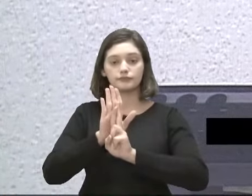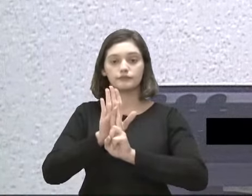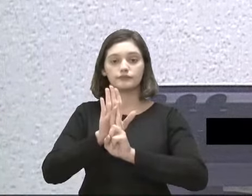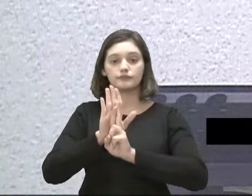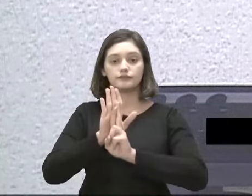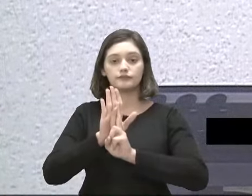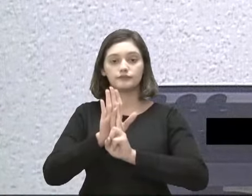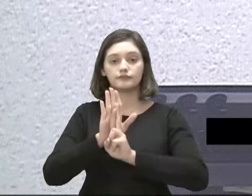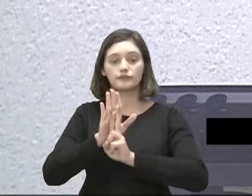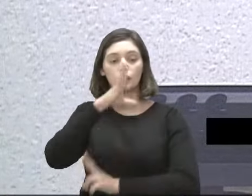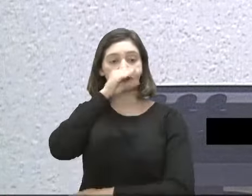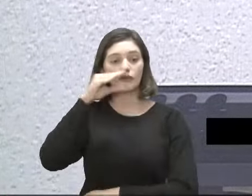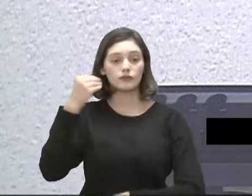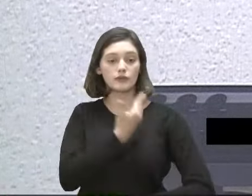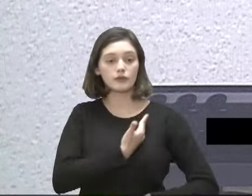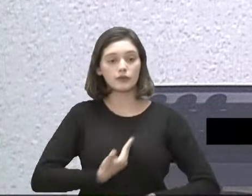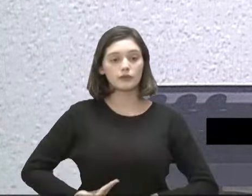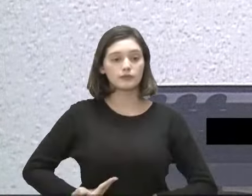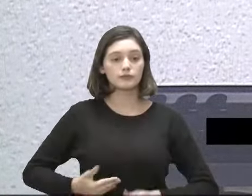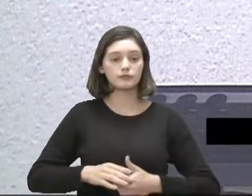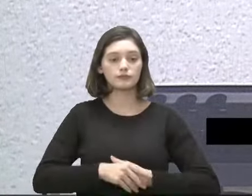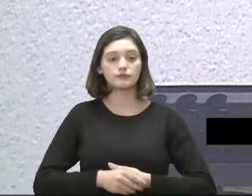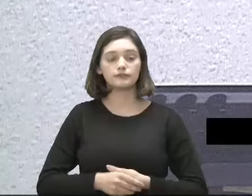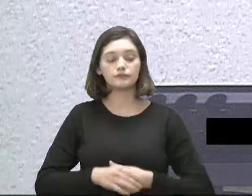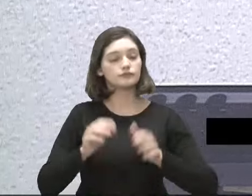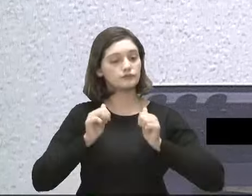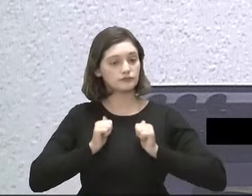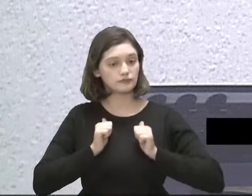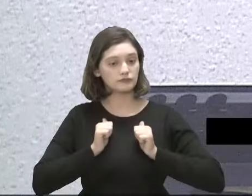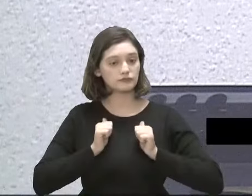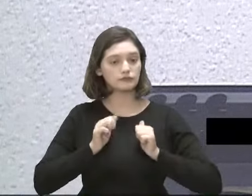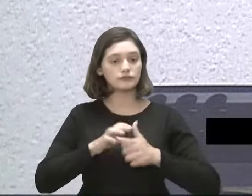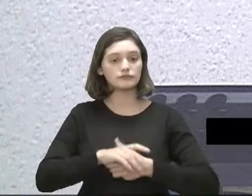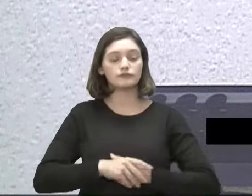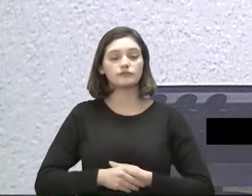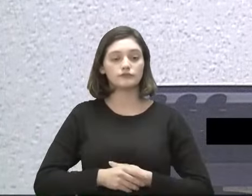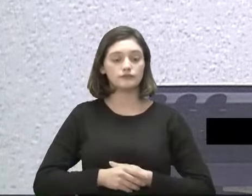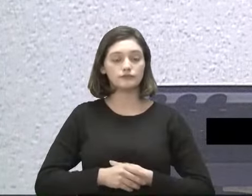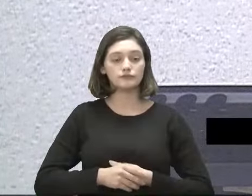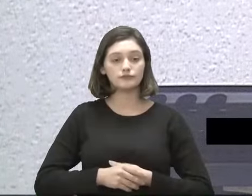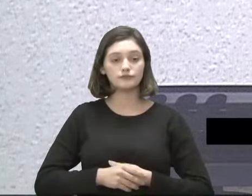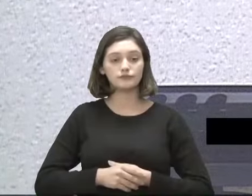representante dos servidores municipais aposentados.